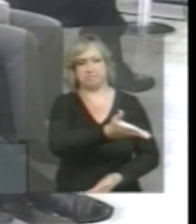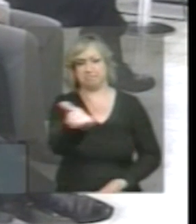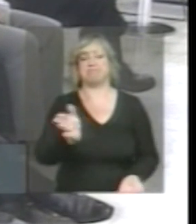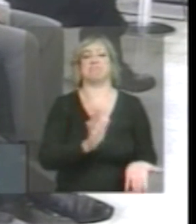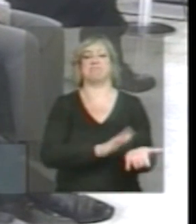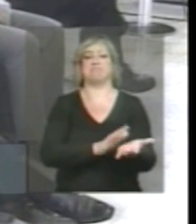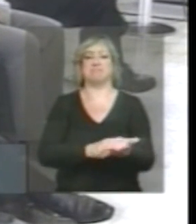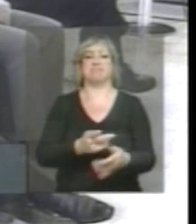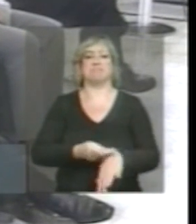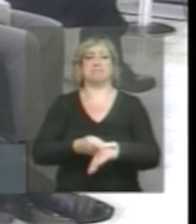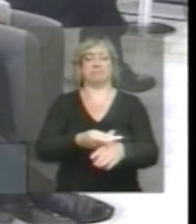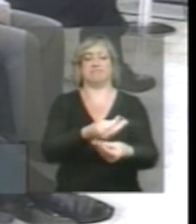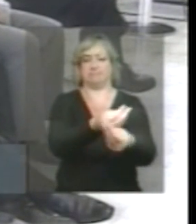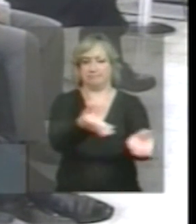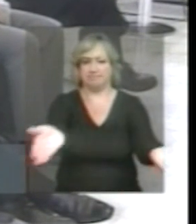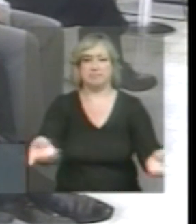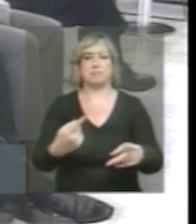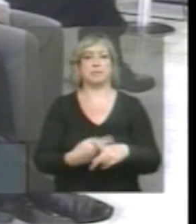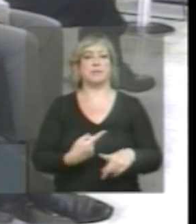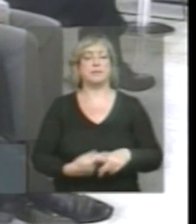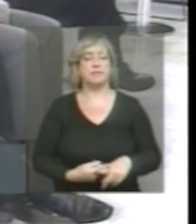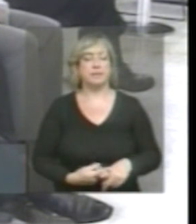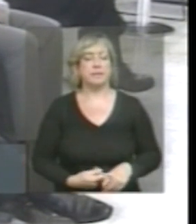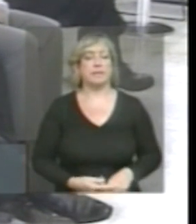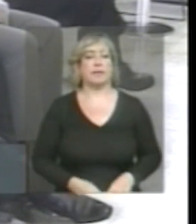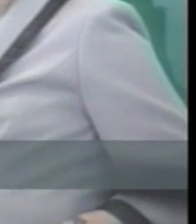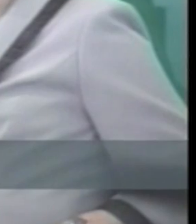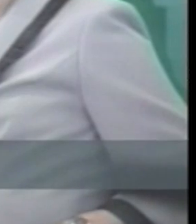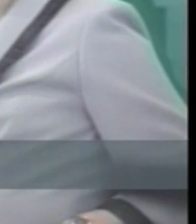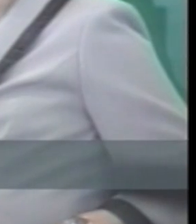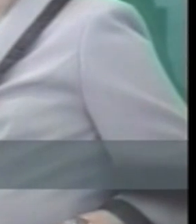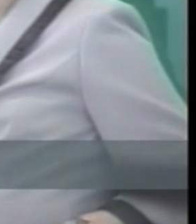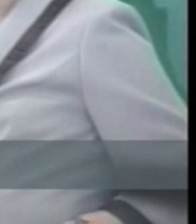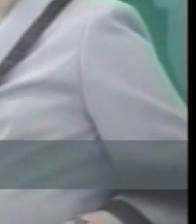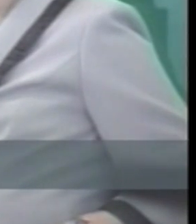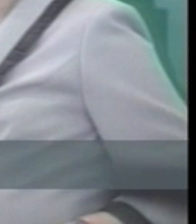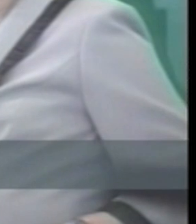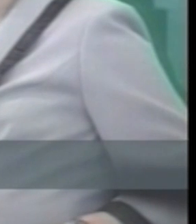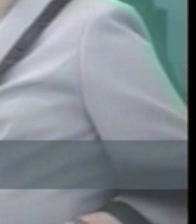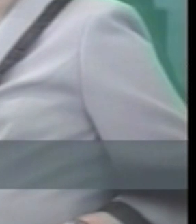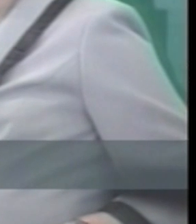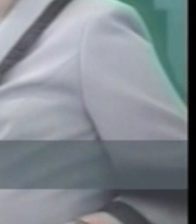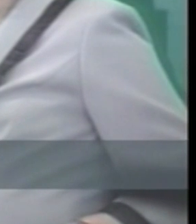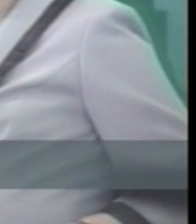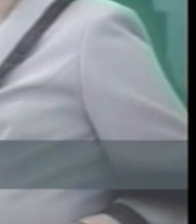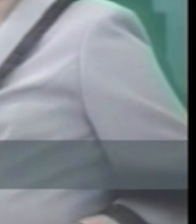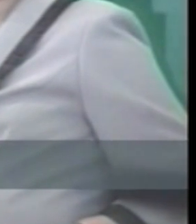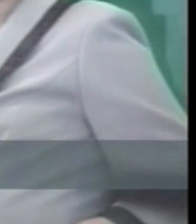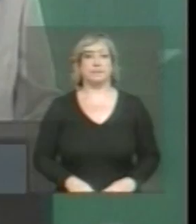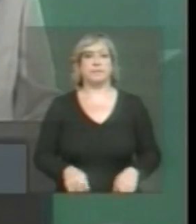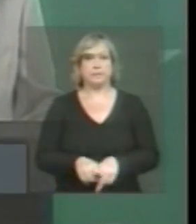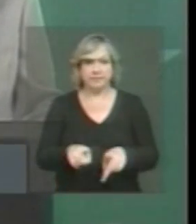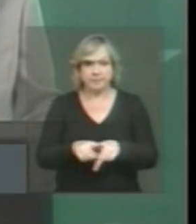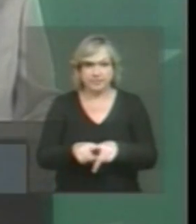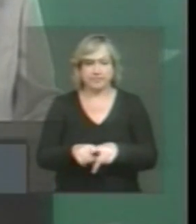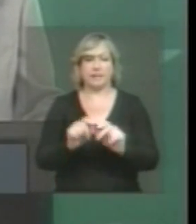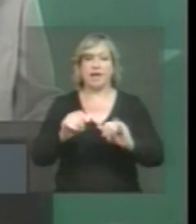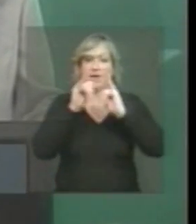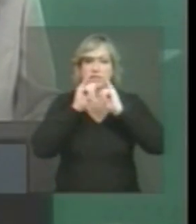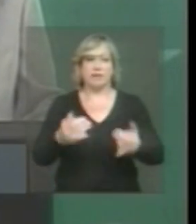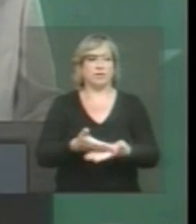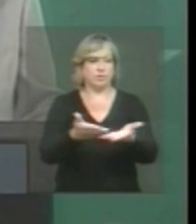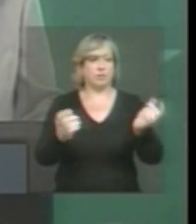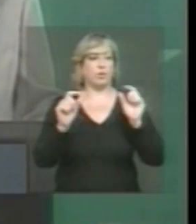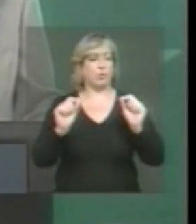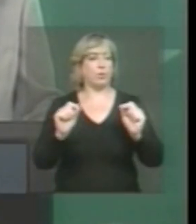de Aperfeiçoamento de Pessoal de Nível Superior. O órgão foi criado com a intenção de fomentar a pesquisa científica no Brasil. Dizer